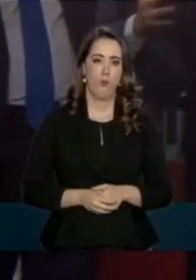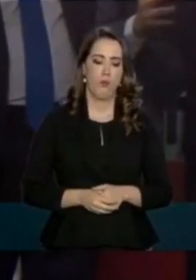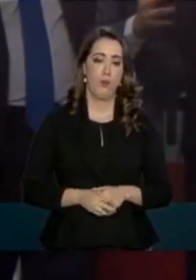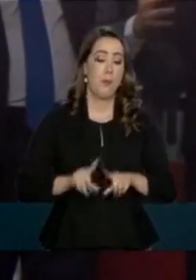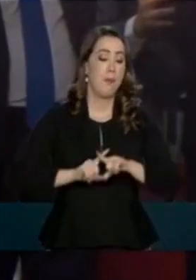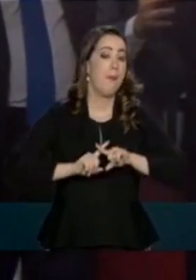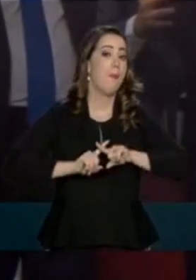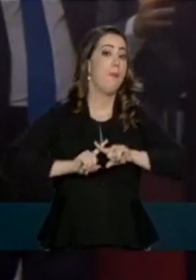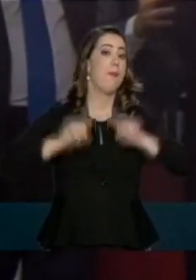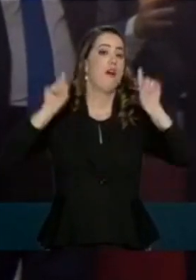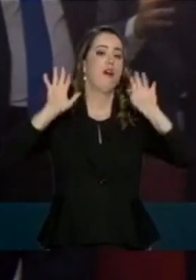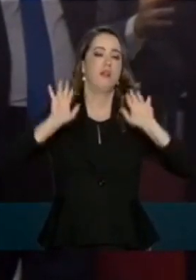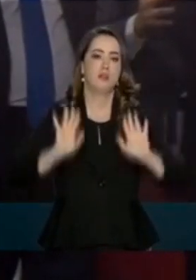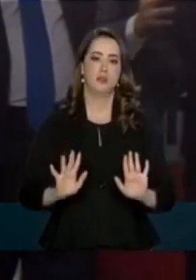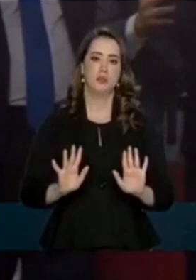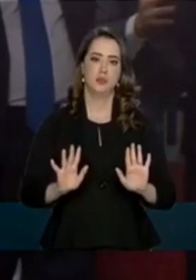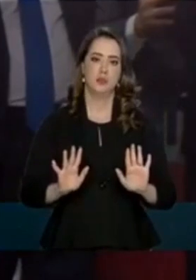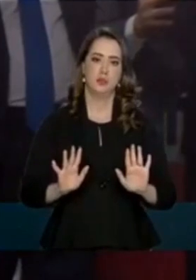Mas